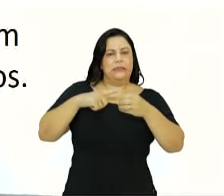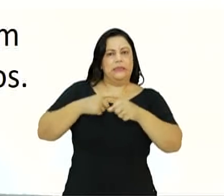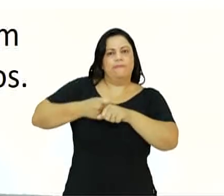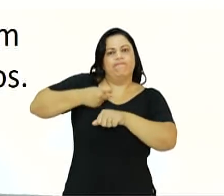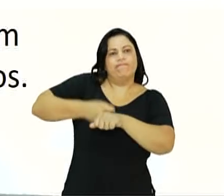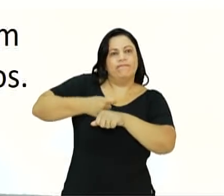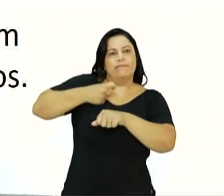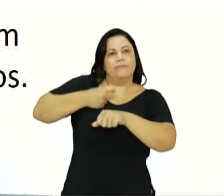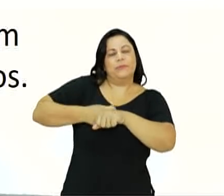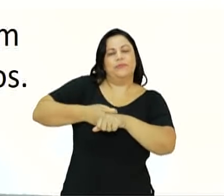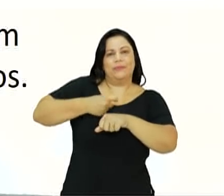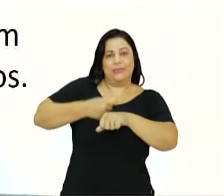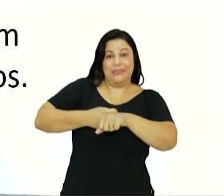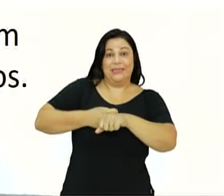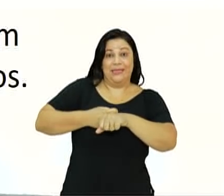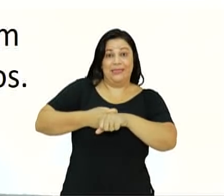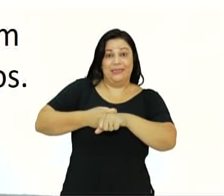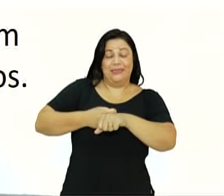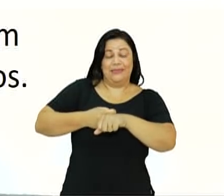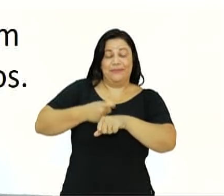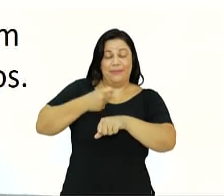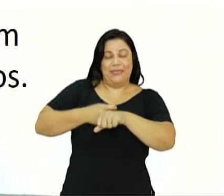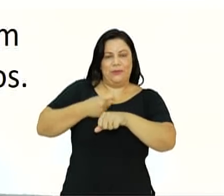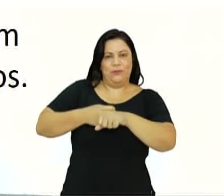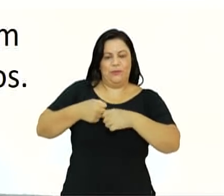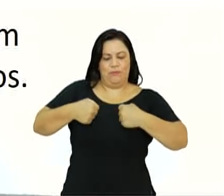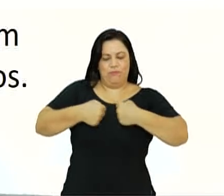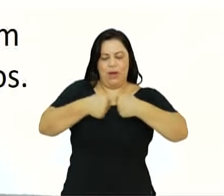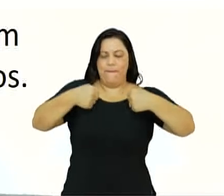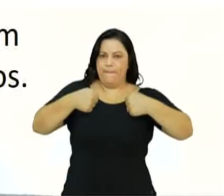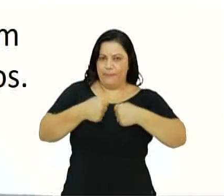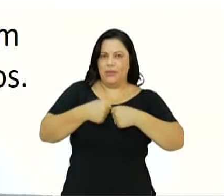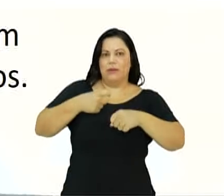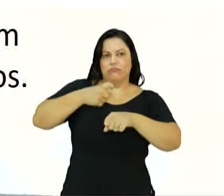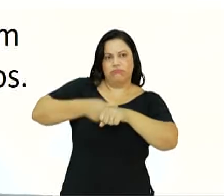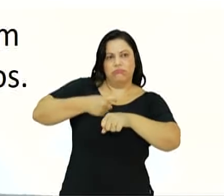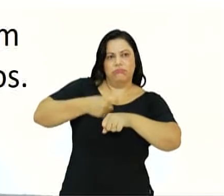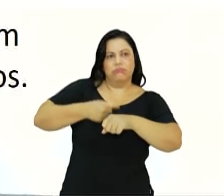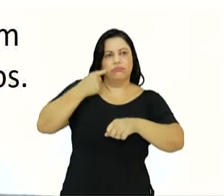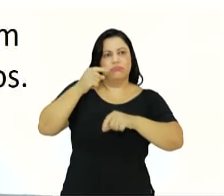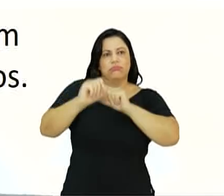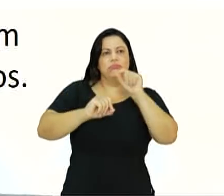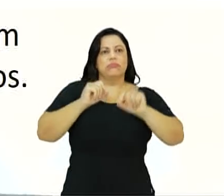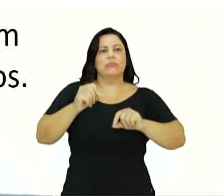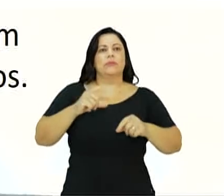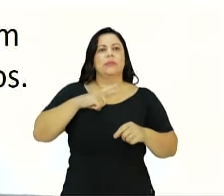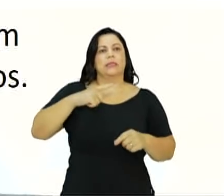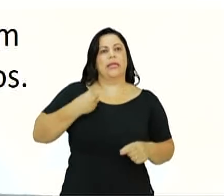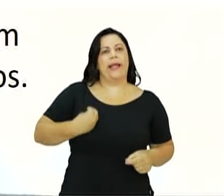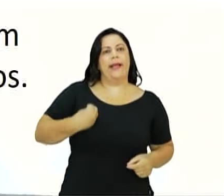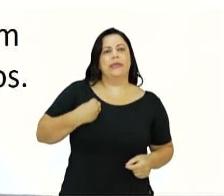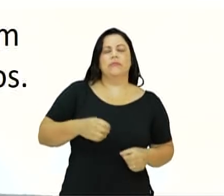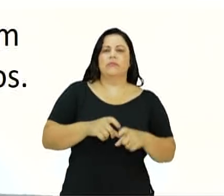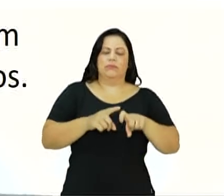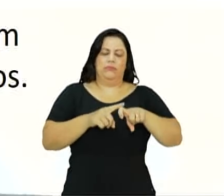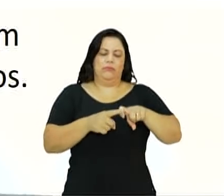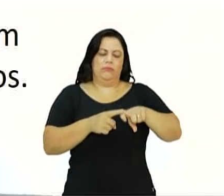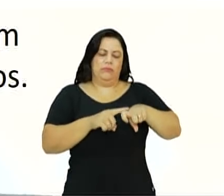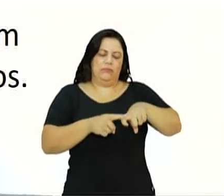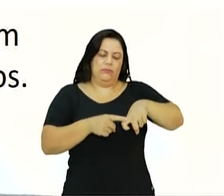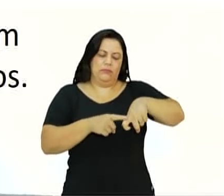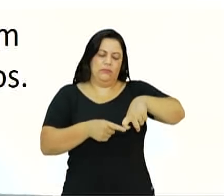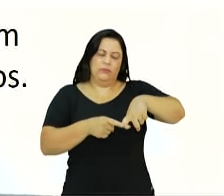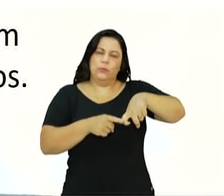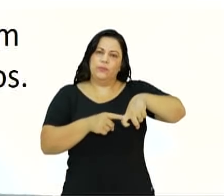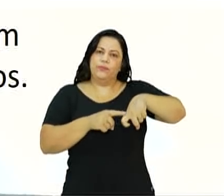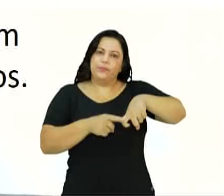resistência à tensão. Então, ela é mais feita para resistir à tensão. A fibrocartilagem está presente, por exemplo, no joelho, tá? Como